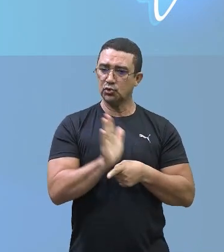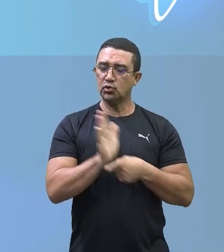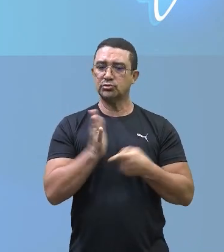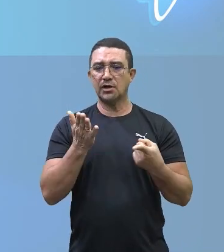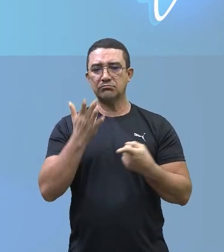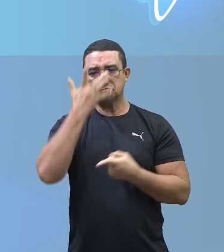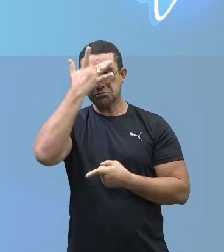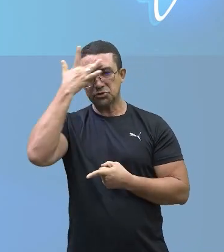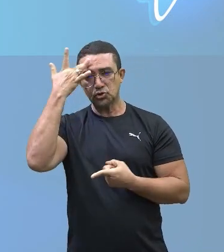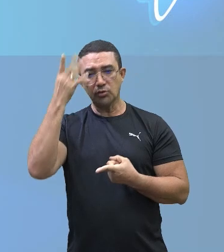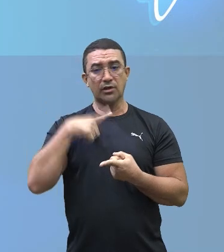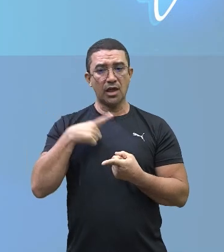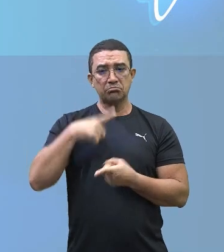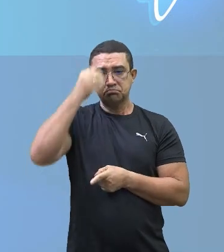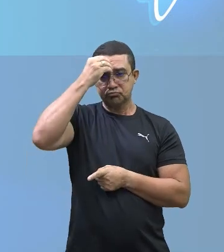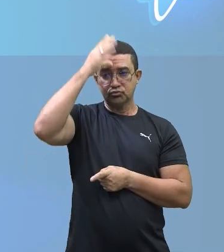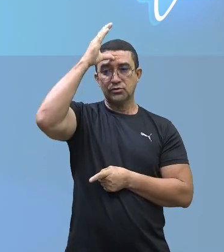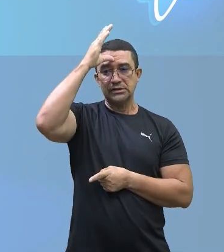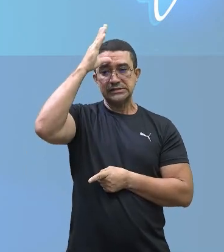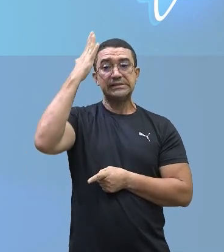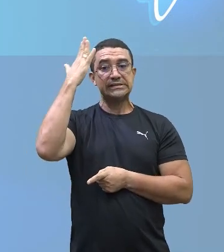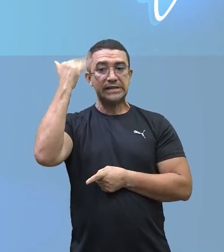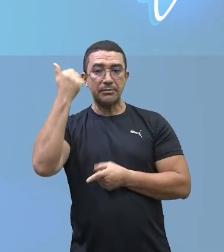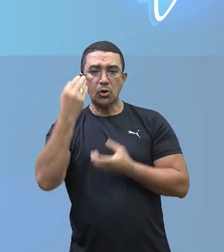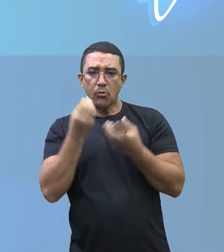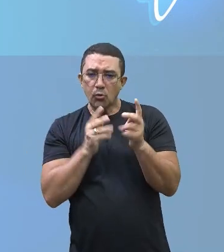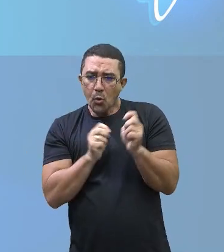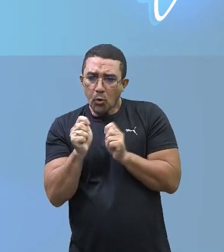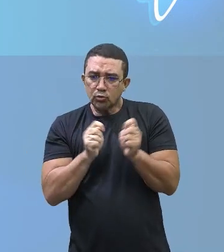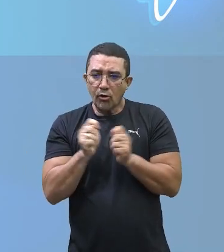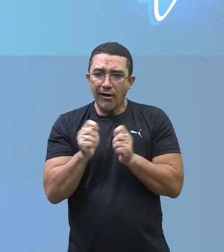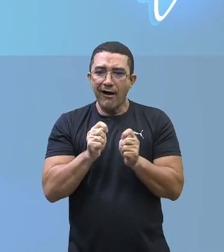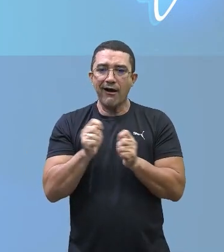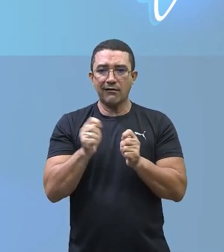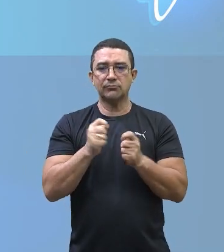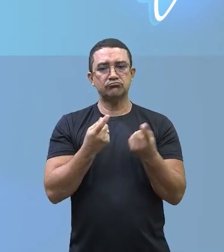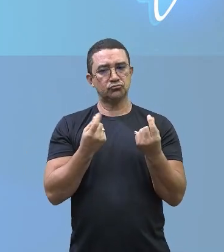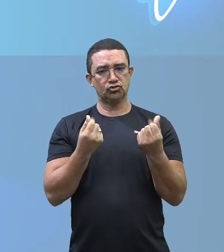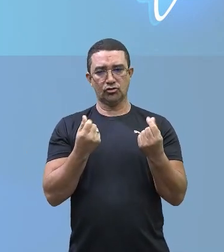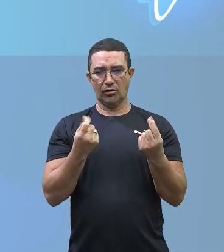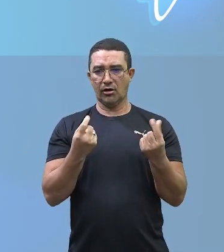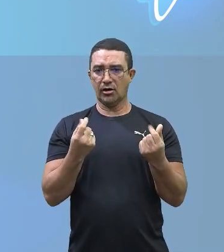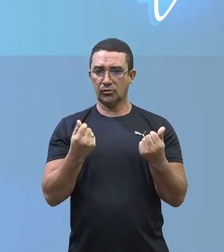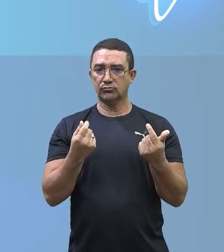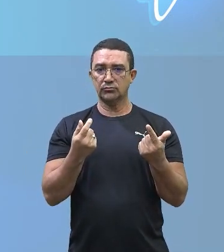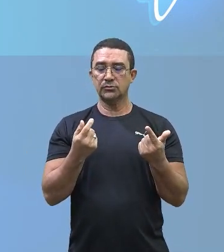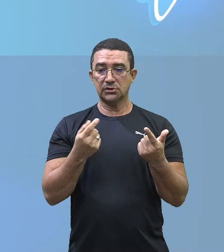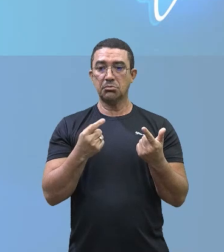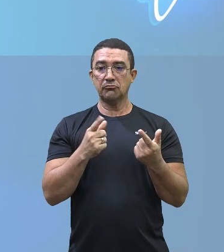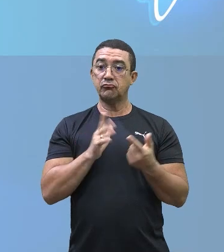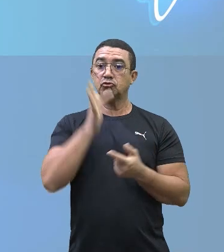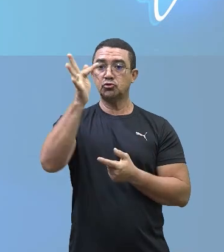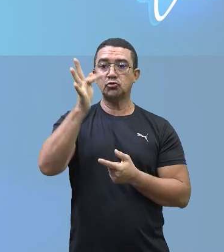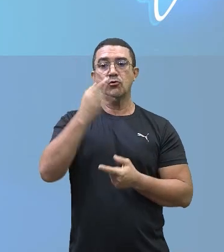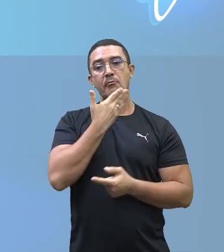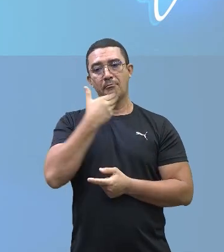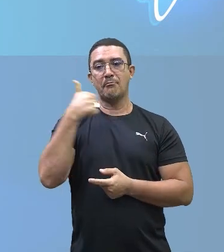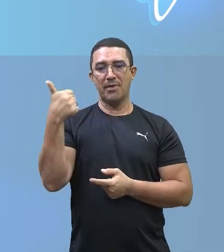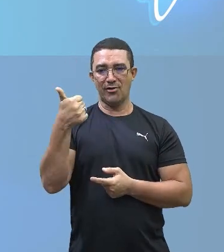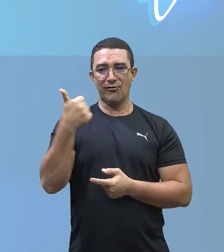ali conhecimento para poder gerir as nossas finanças e poder aí prospectar um futuro muito melhor para a gente,